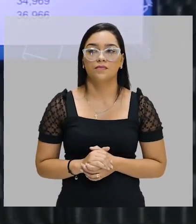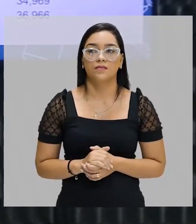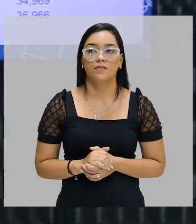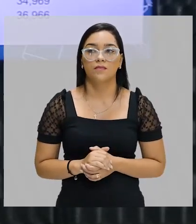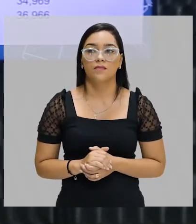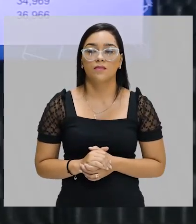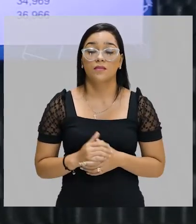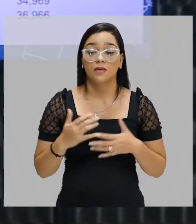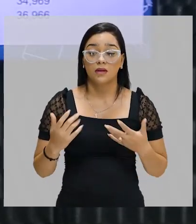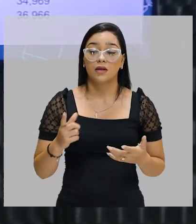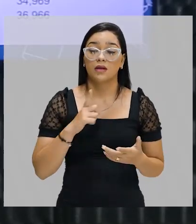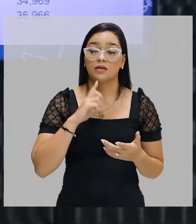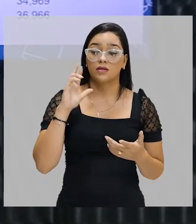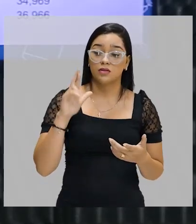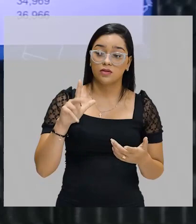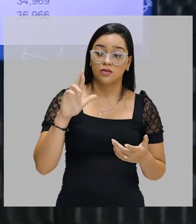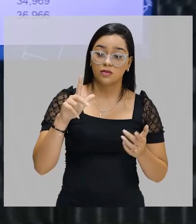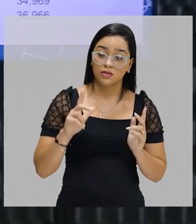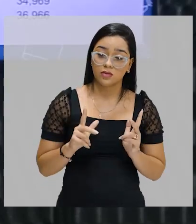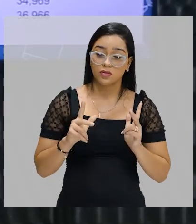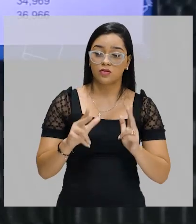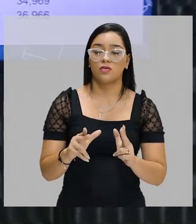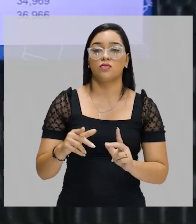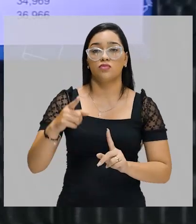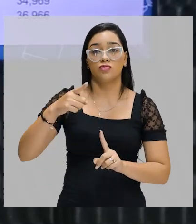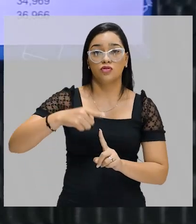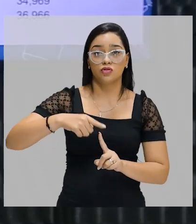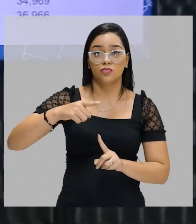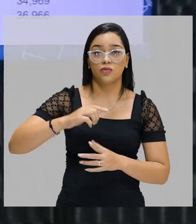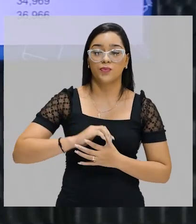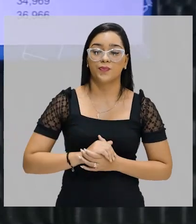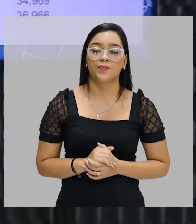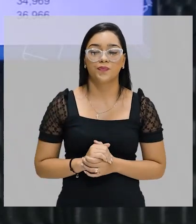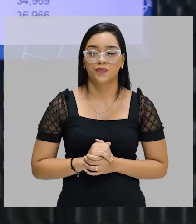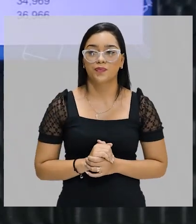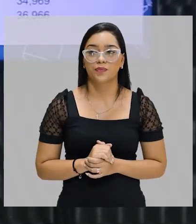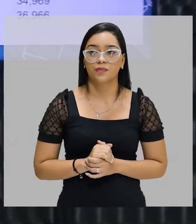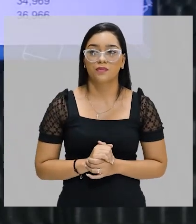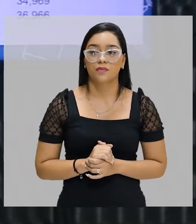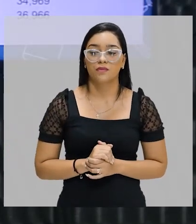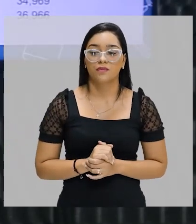seja, são espécies distintas do mesmo elemento.